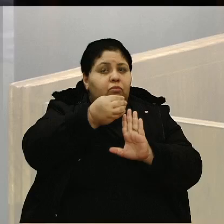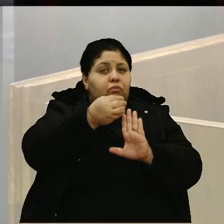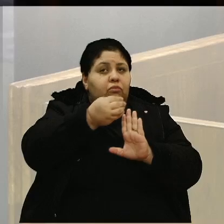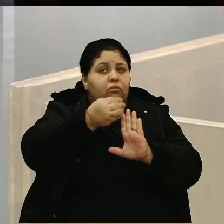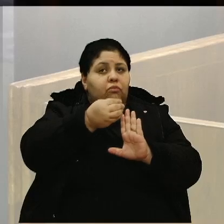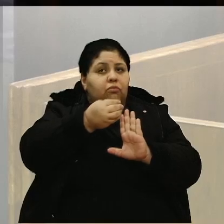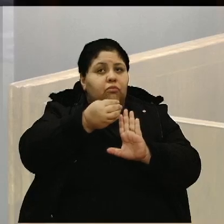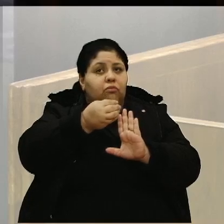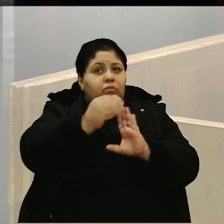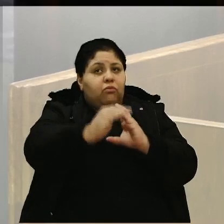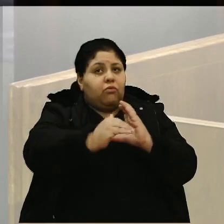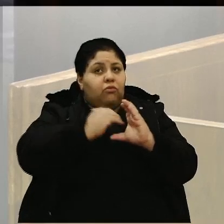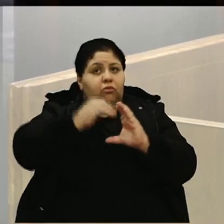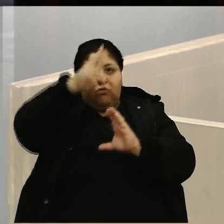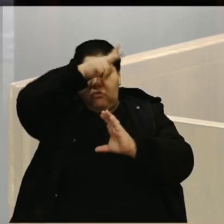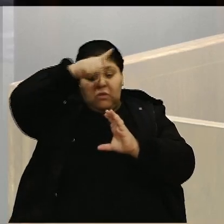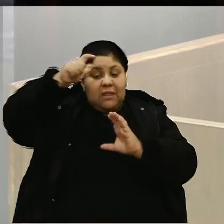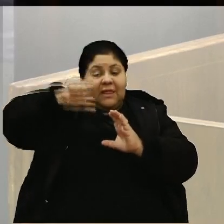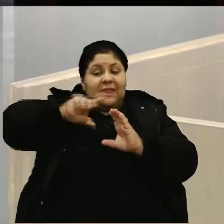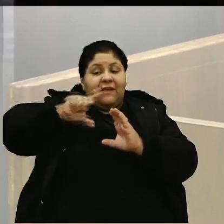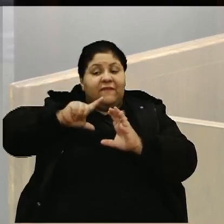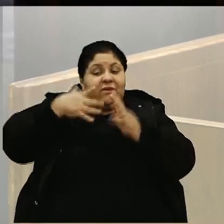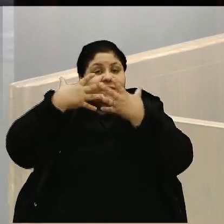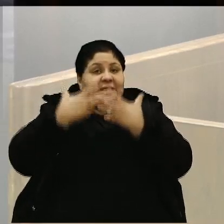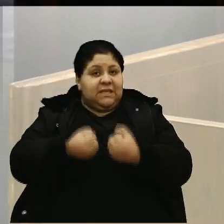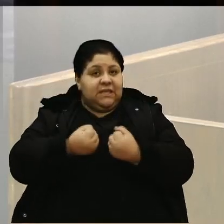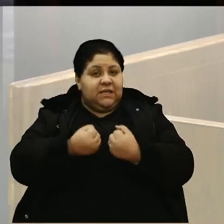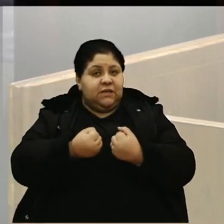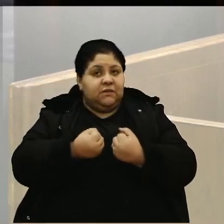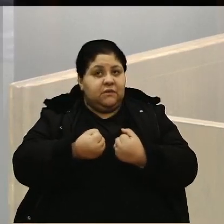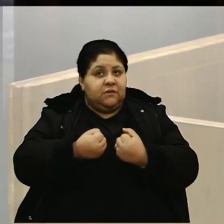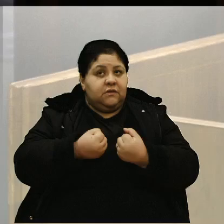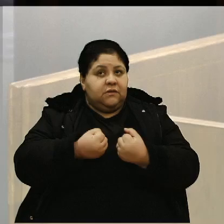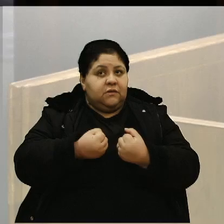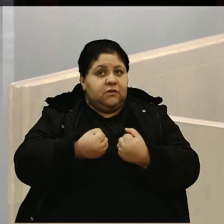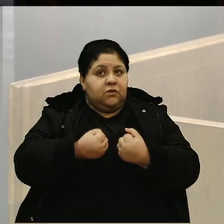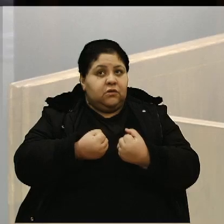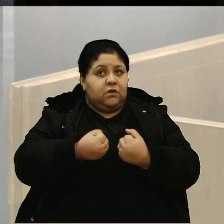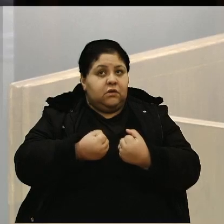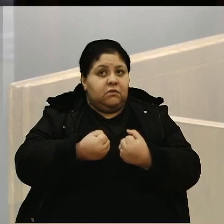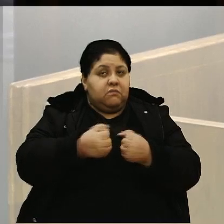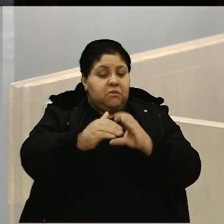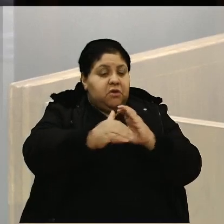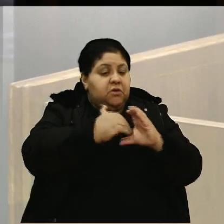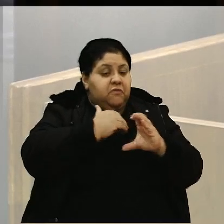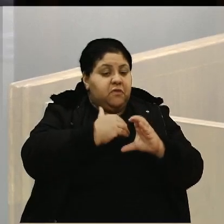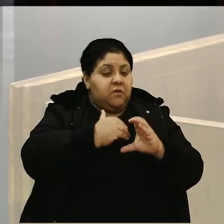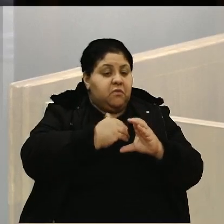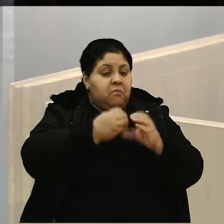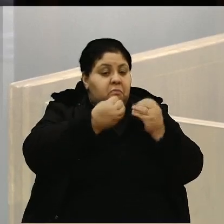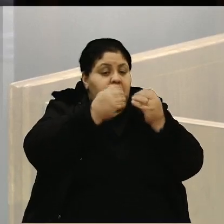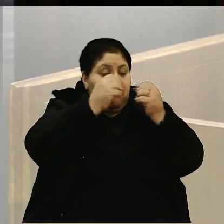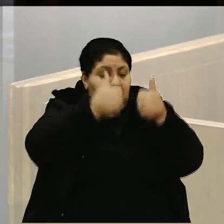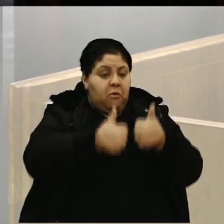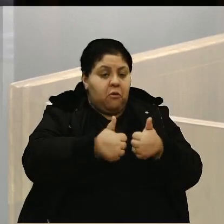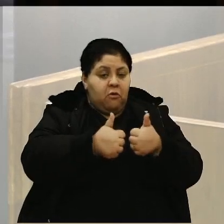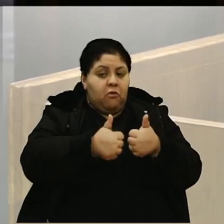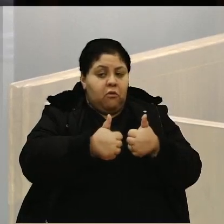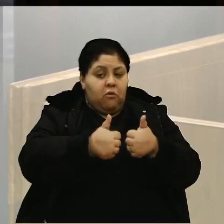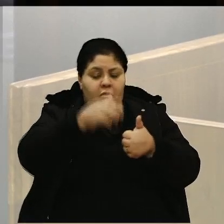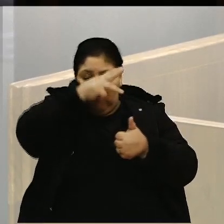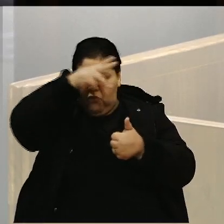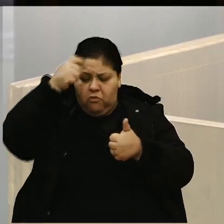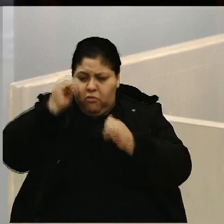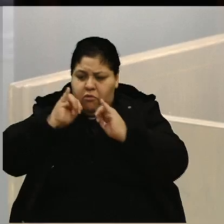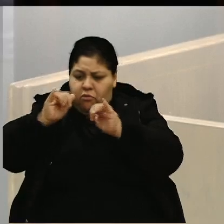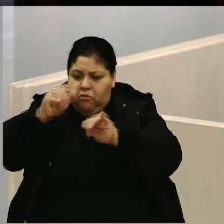porque vem para o município tem que fazer o aceite. Ao invés de dizerem, não, tá tudo ok, os 13 milhões, o município disse, não, o Hospital